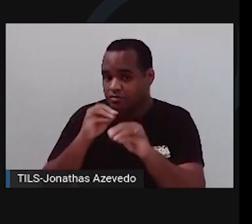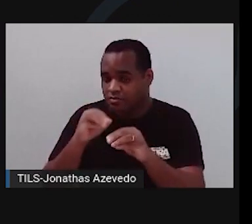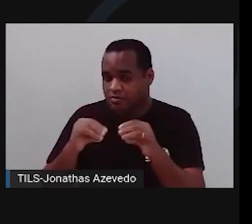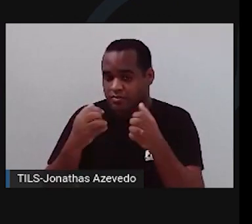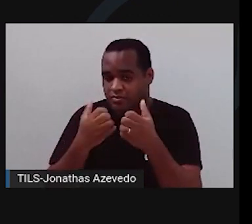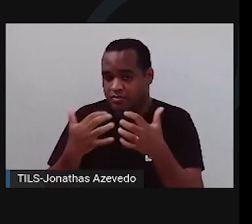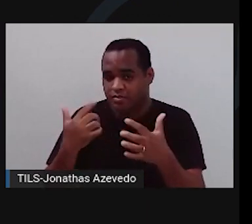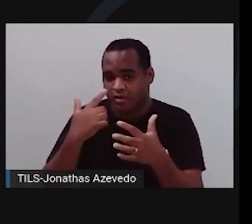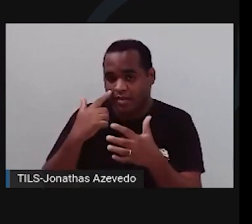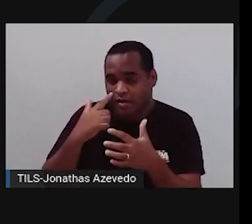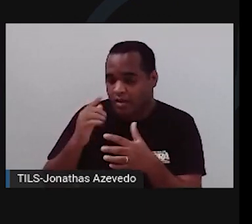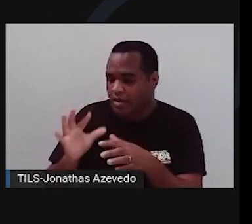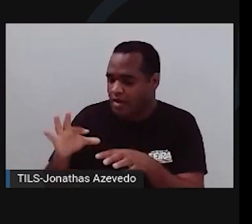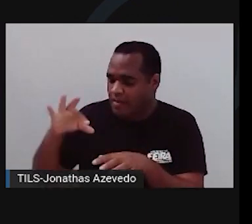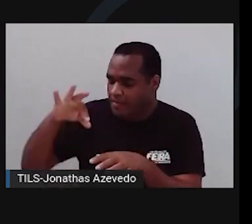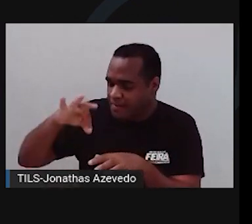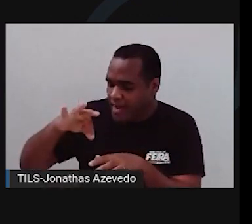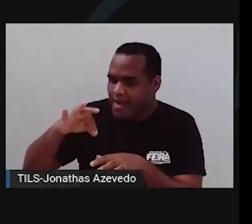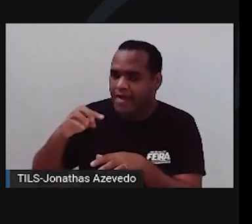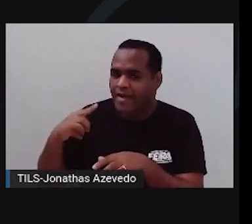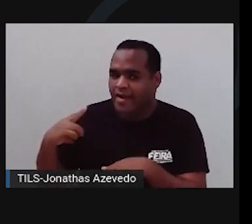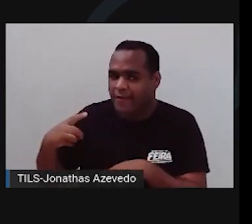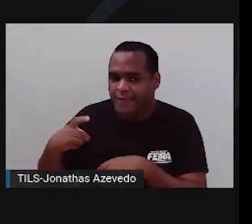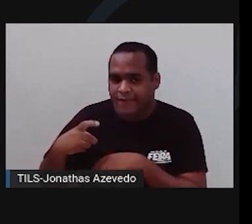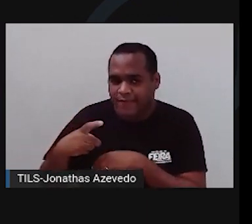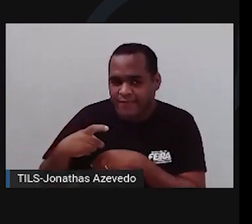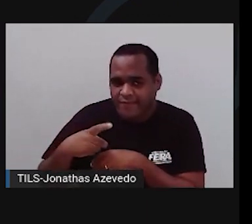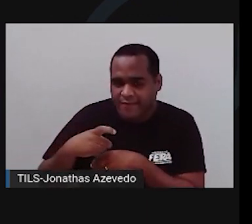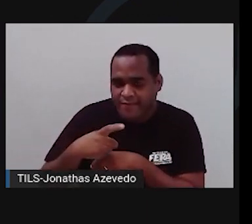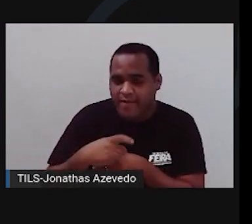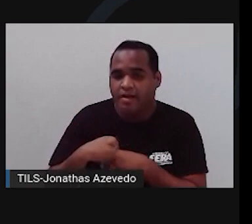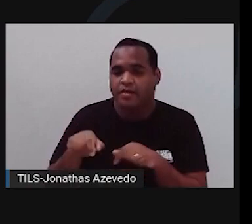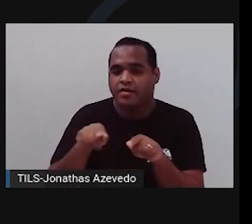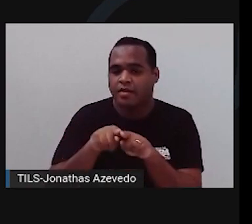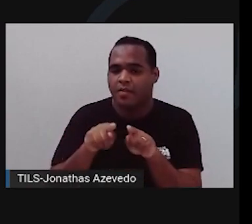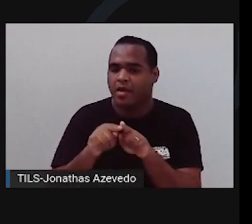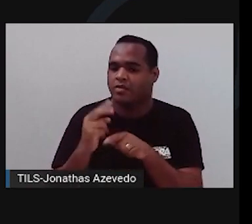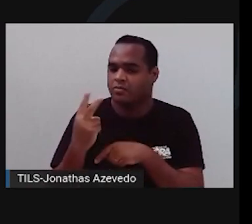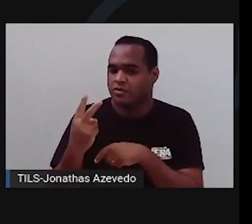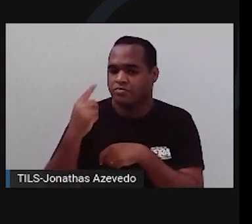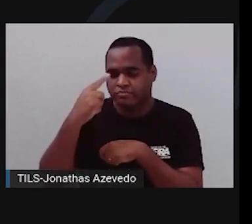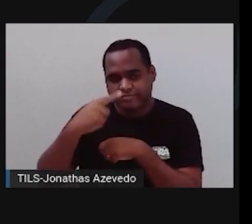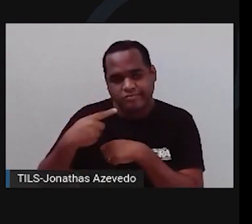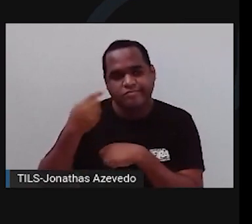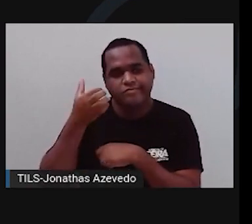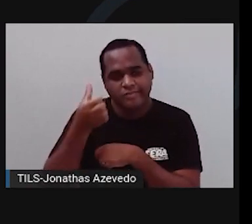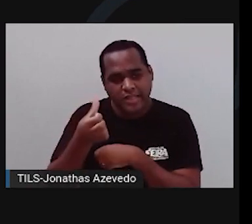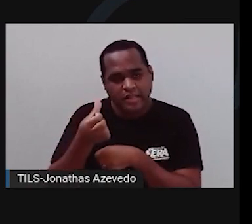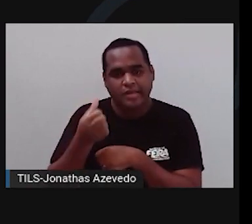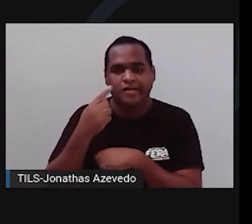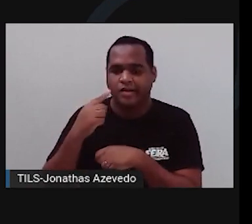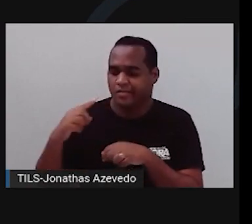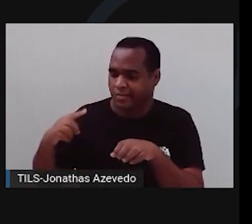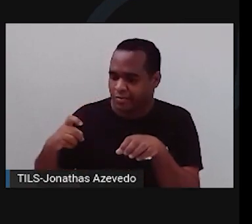cultivo para receber os espermatozoides 2 a 6 horas depois da punção